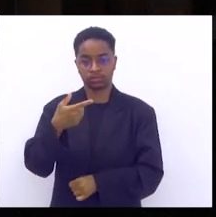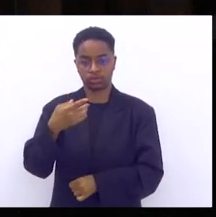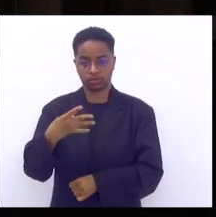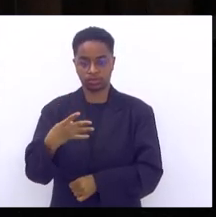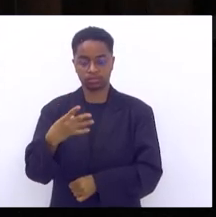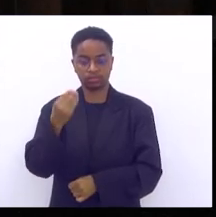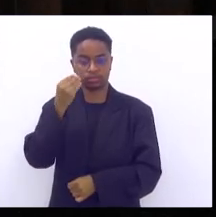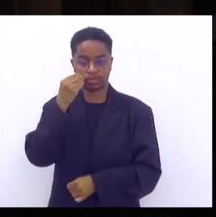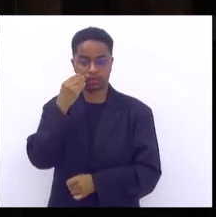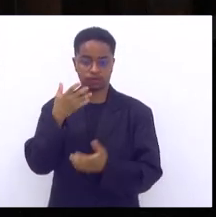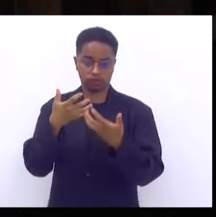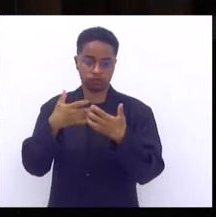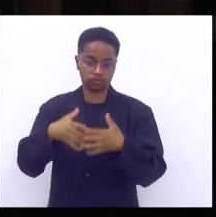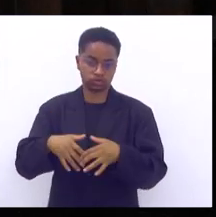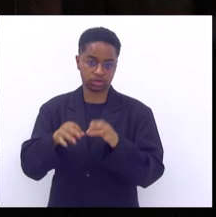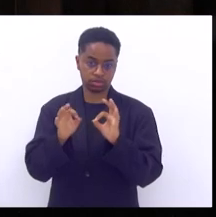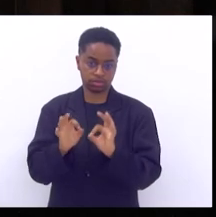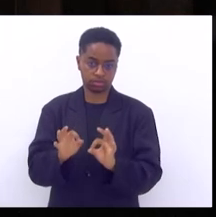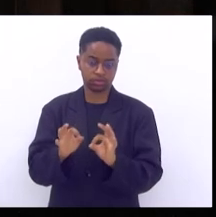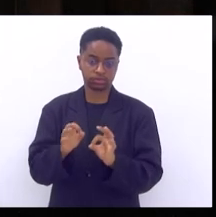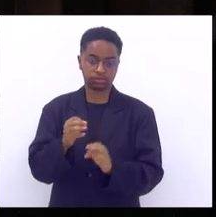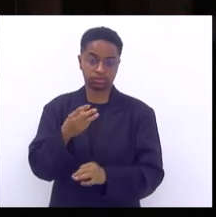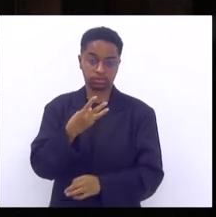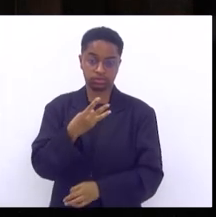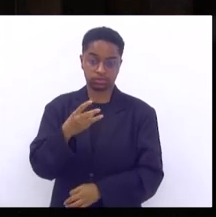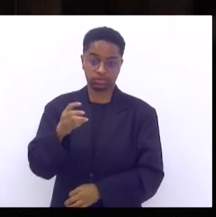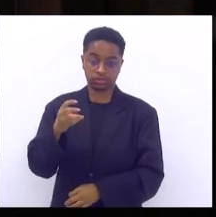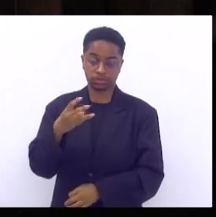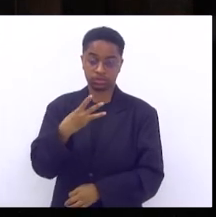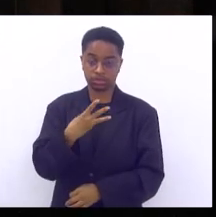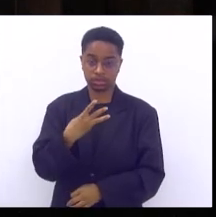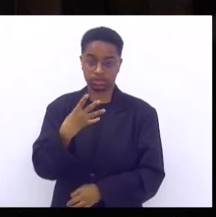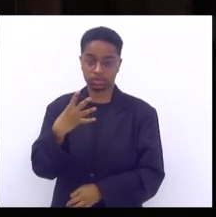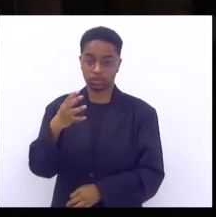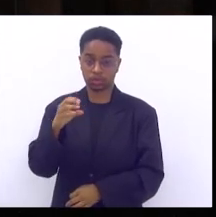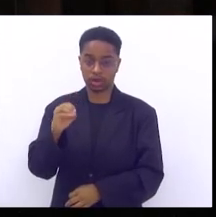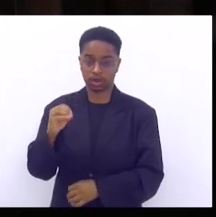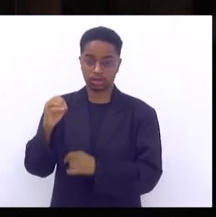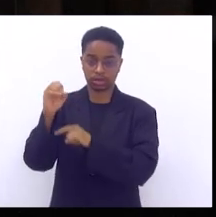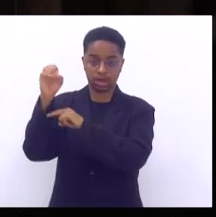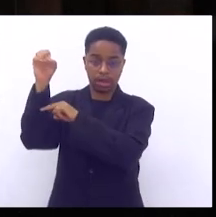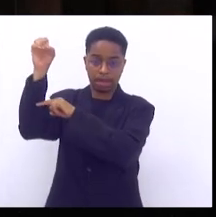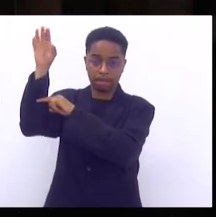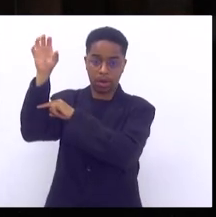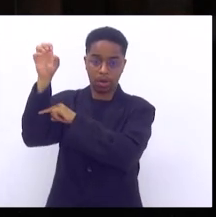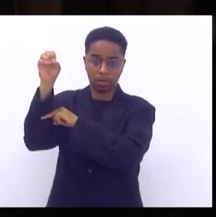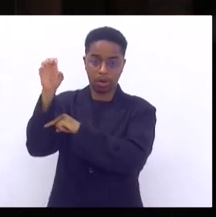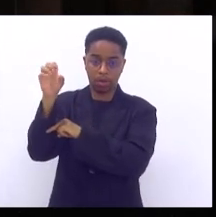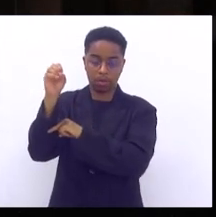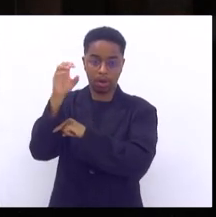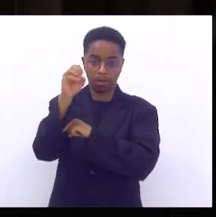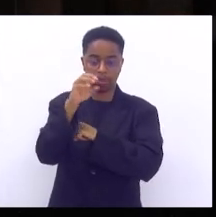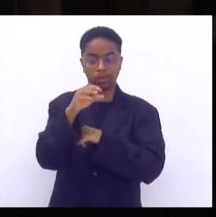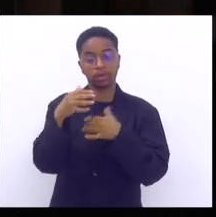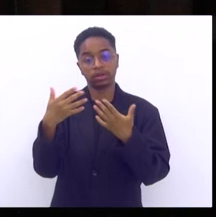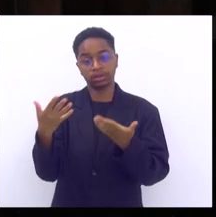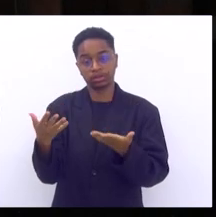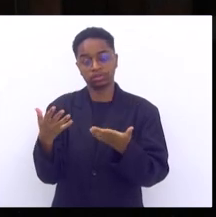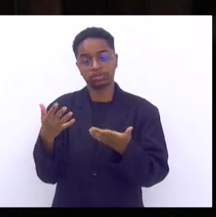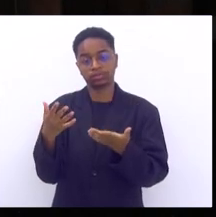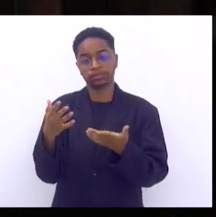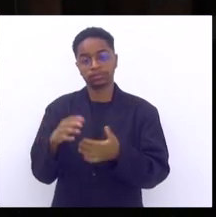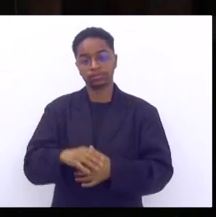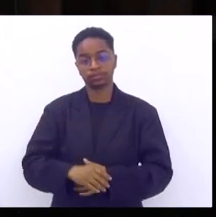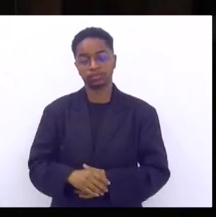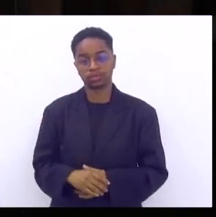funcionar, mantendo ou instalando, 340 radares. Como, em geral,